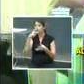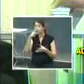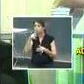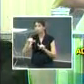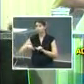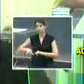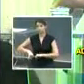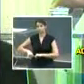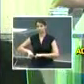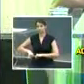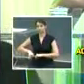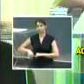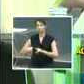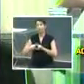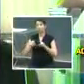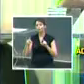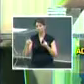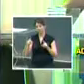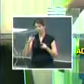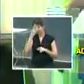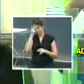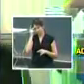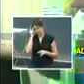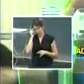Só que o ser humano, ele vive de bênção.